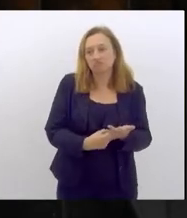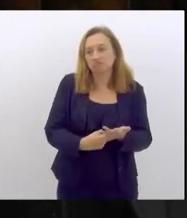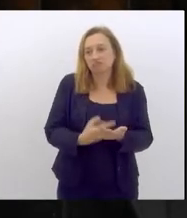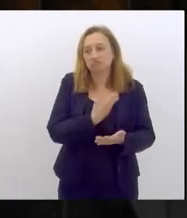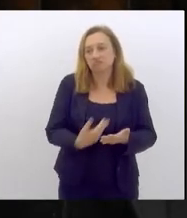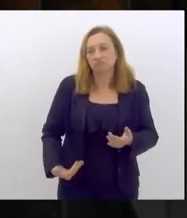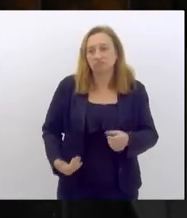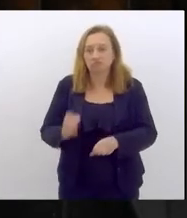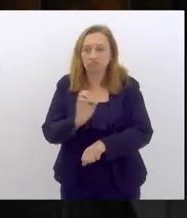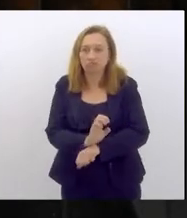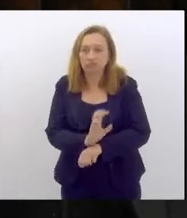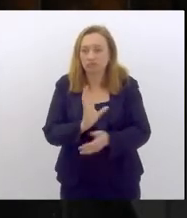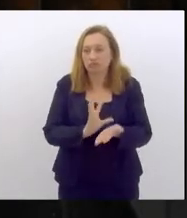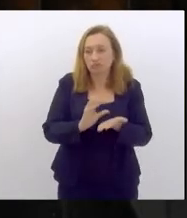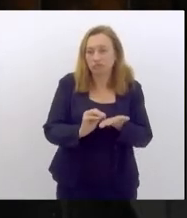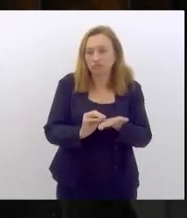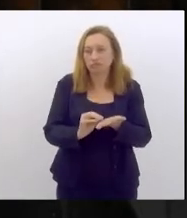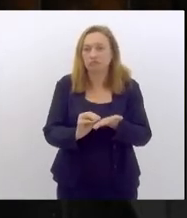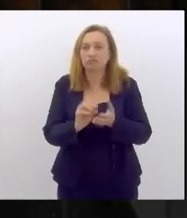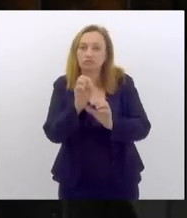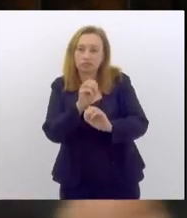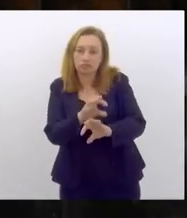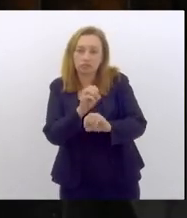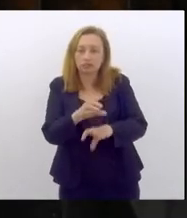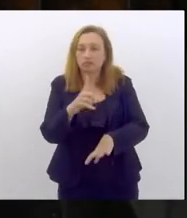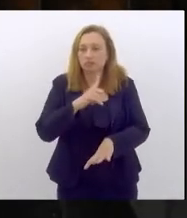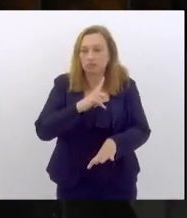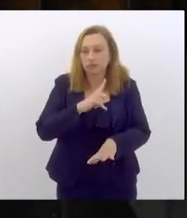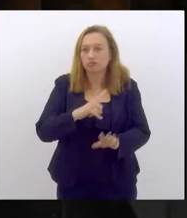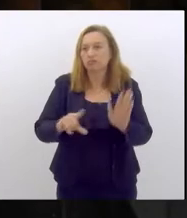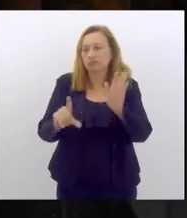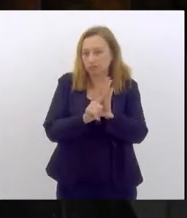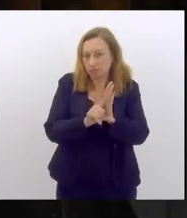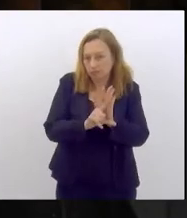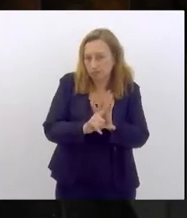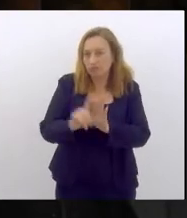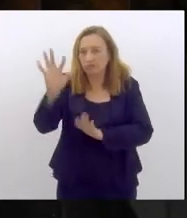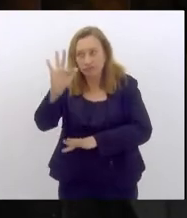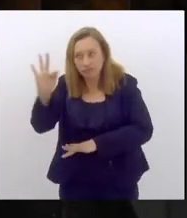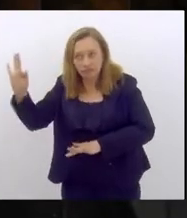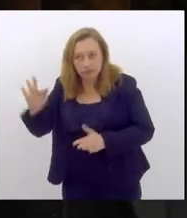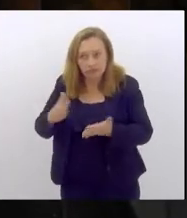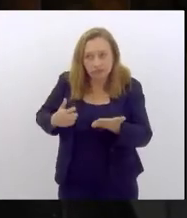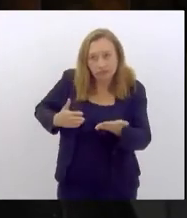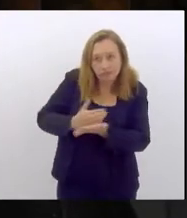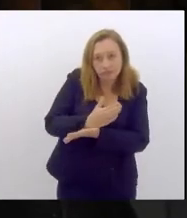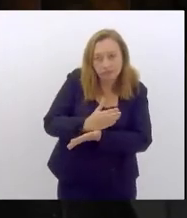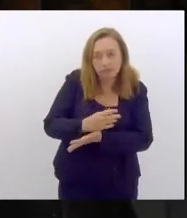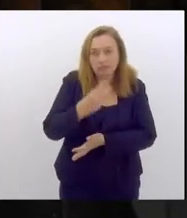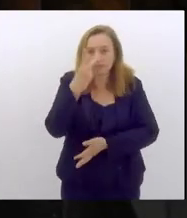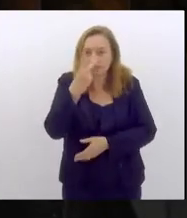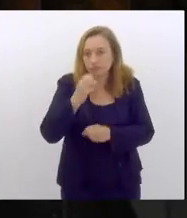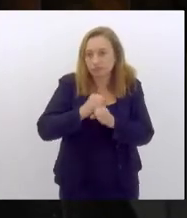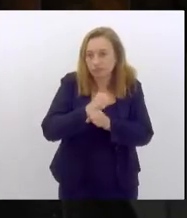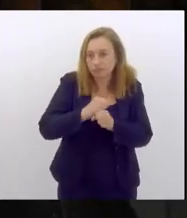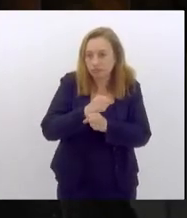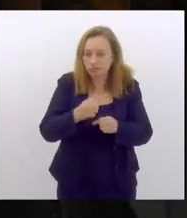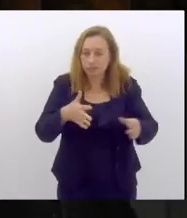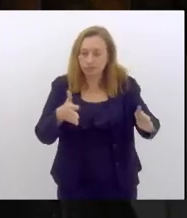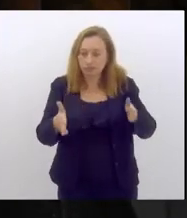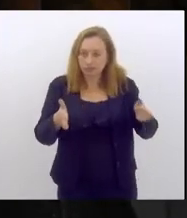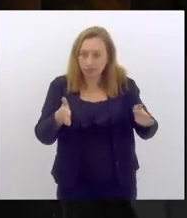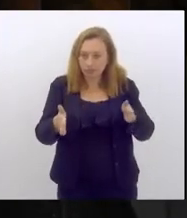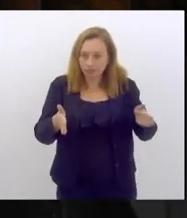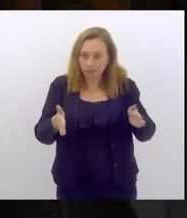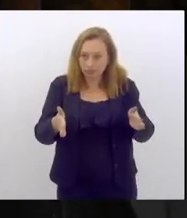educação. Nós temos uma lei federal aprovada há 2 anos, com prazo